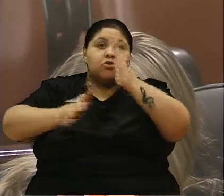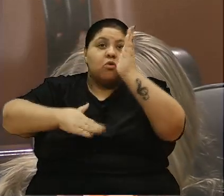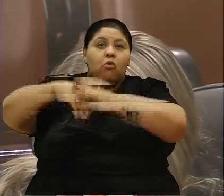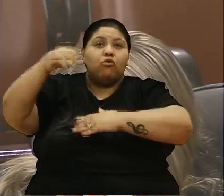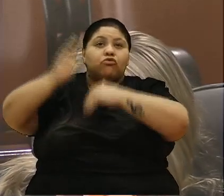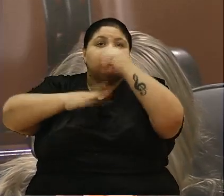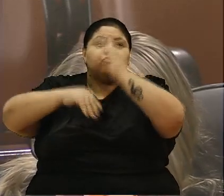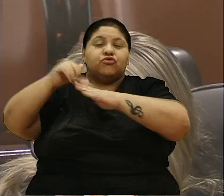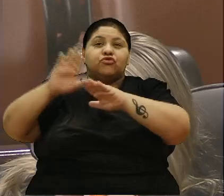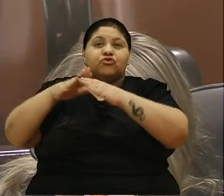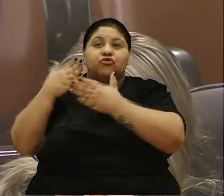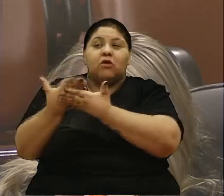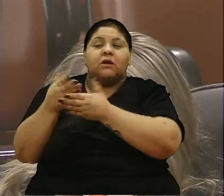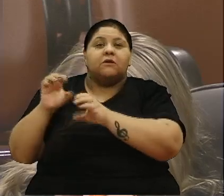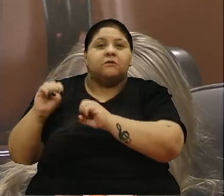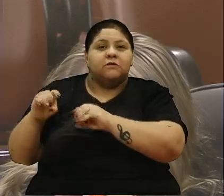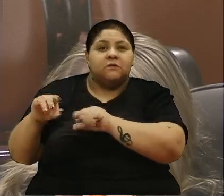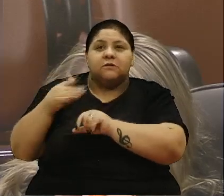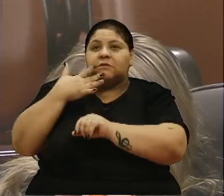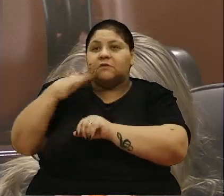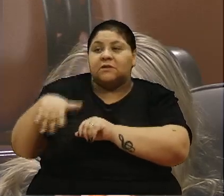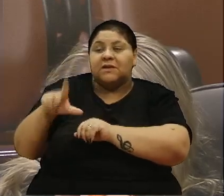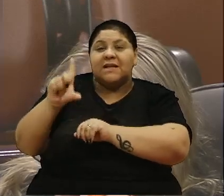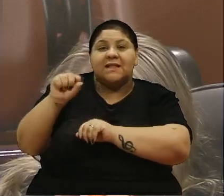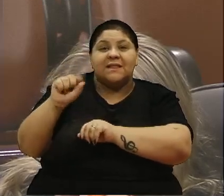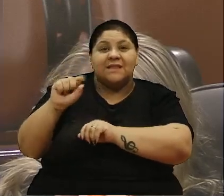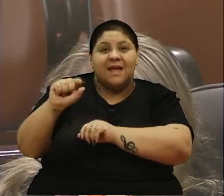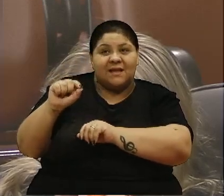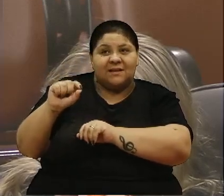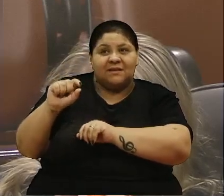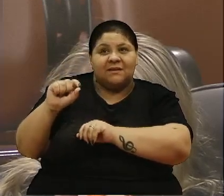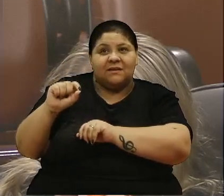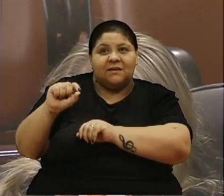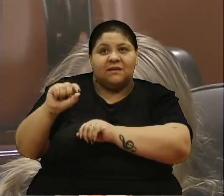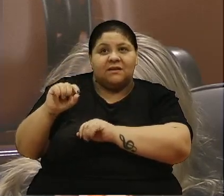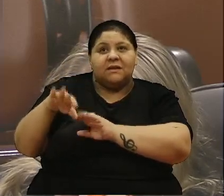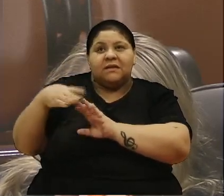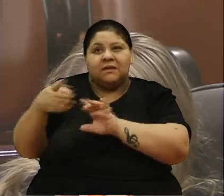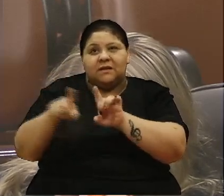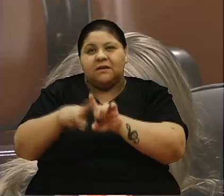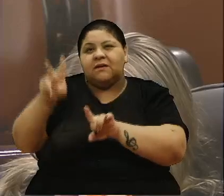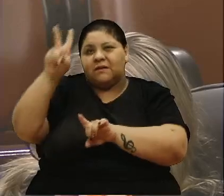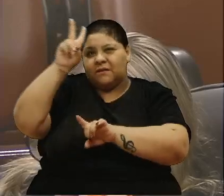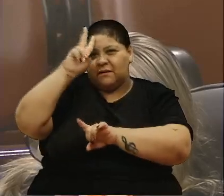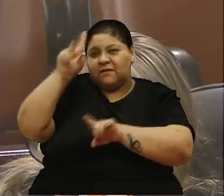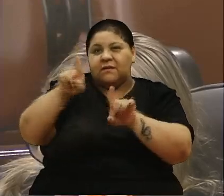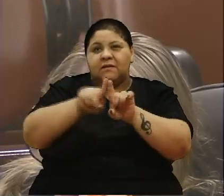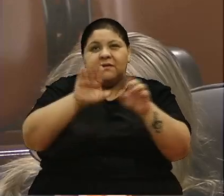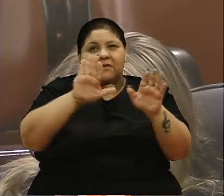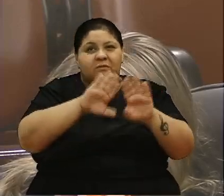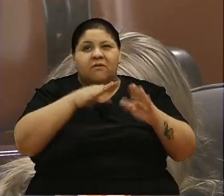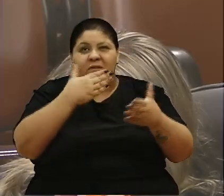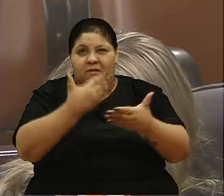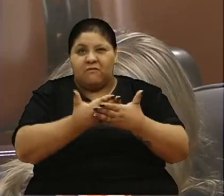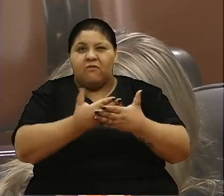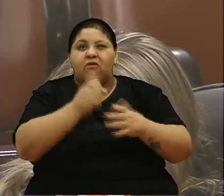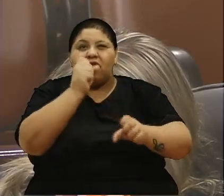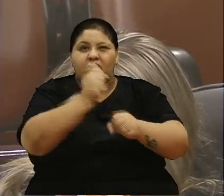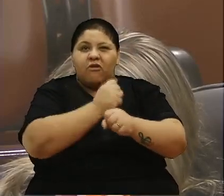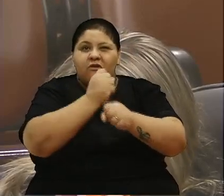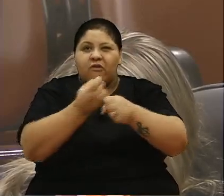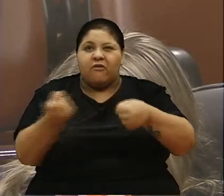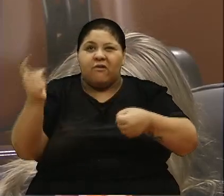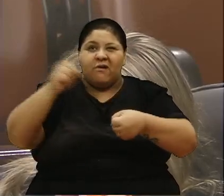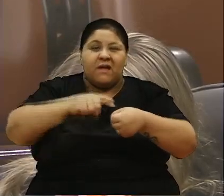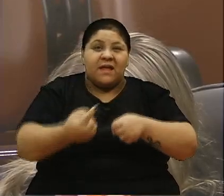educação infantil. Foram 10 escolas, fora as de ensino médio e fora as escolas que foram reformadas. E